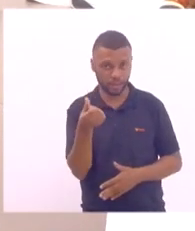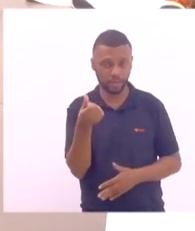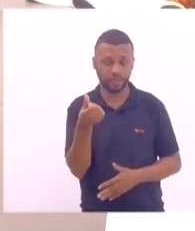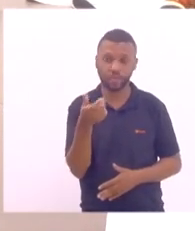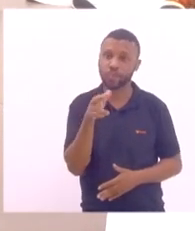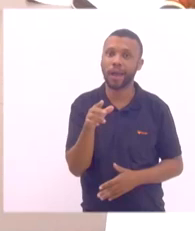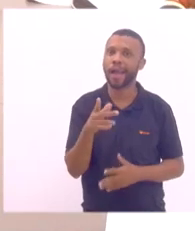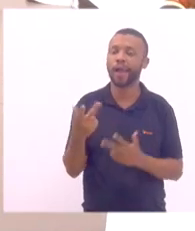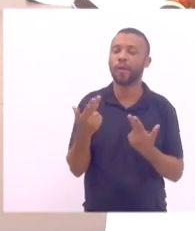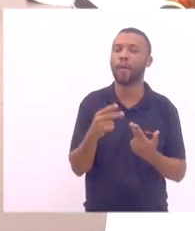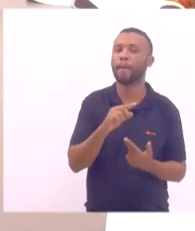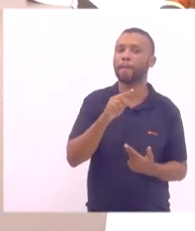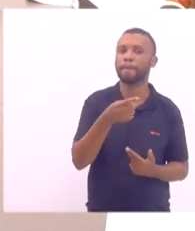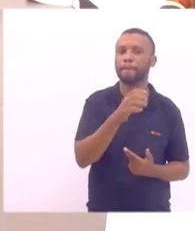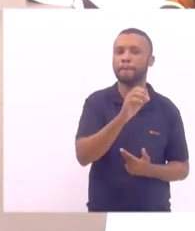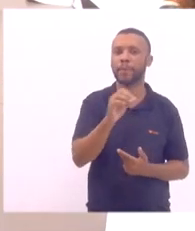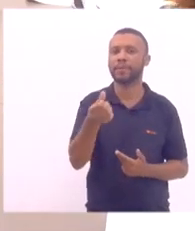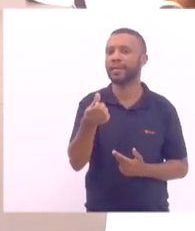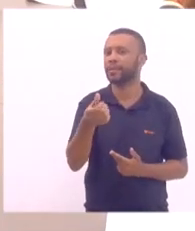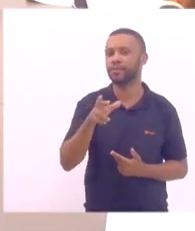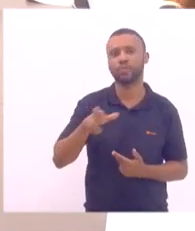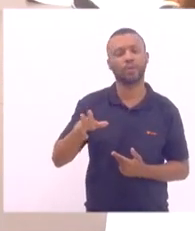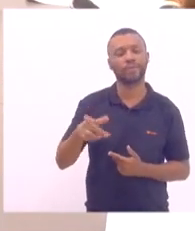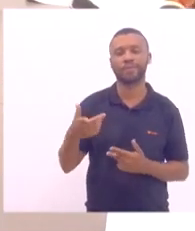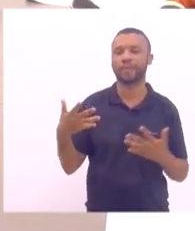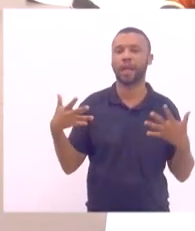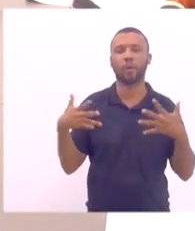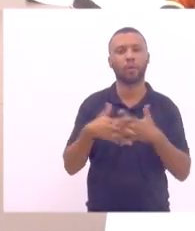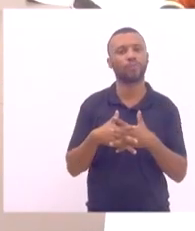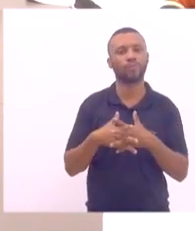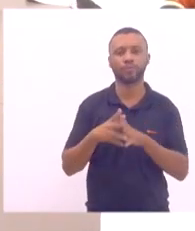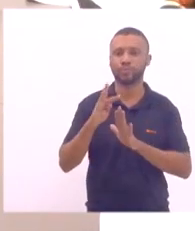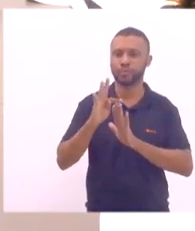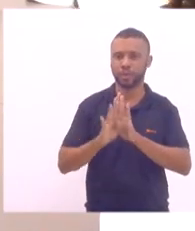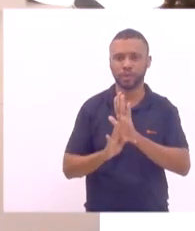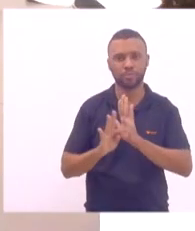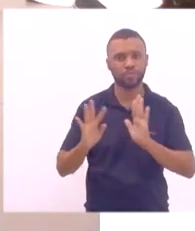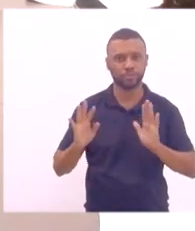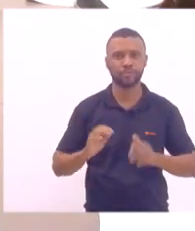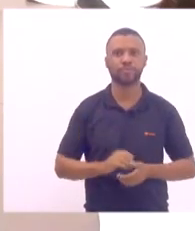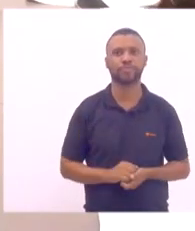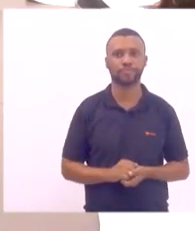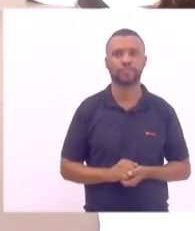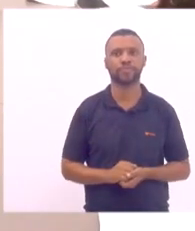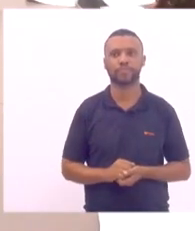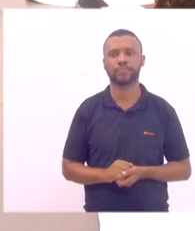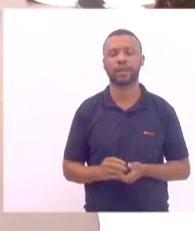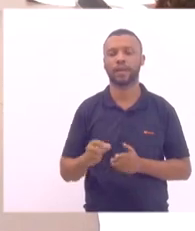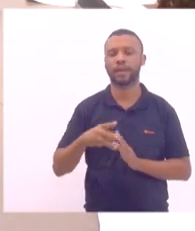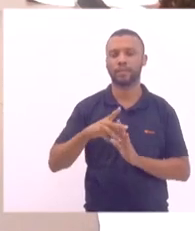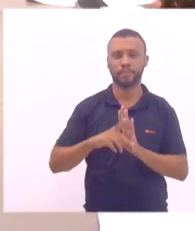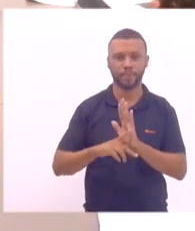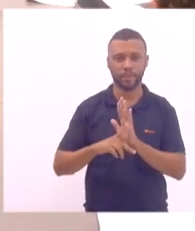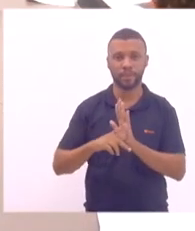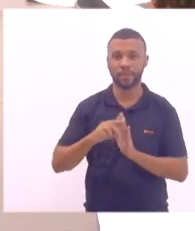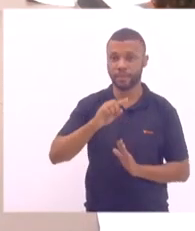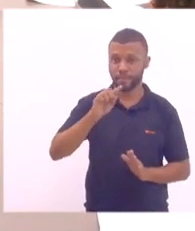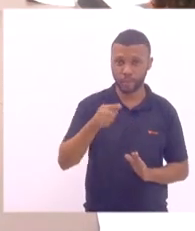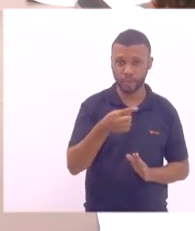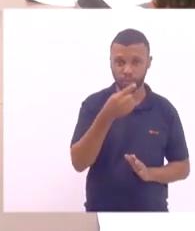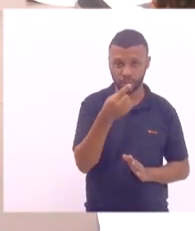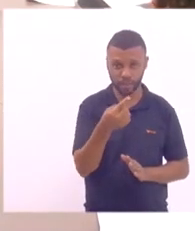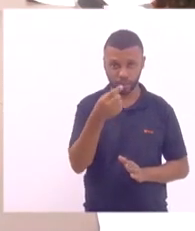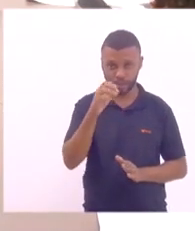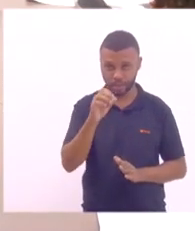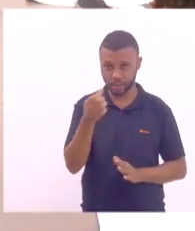1.006. É 1.106. Você está confundindo o texto. É isso. A medida provisória 1.106 está em